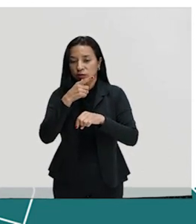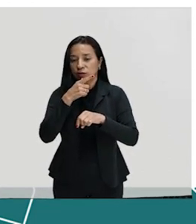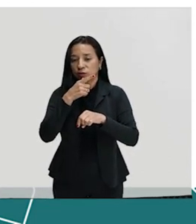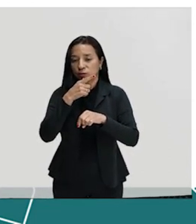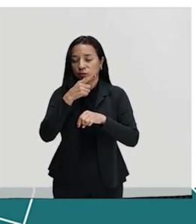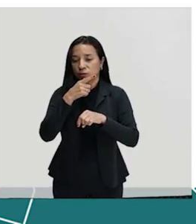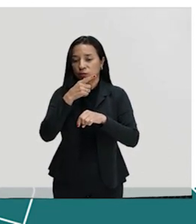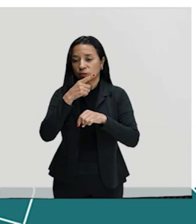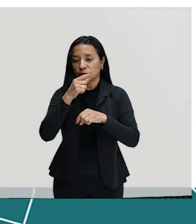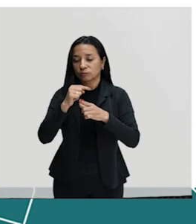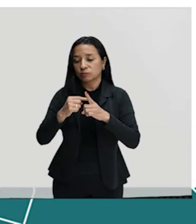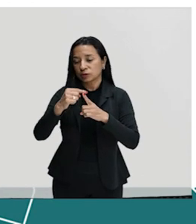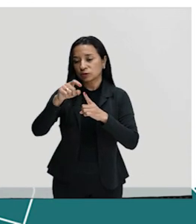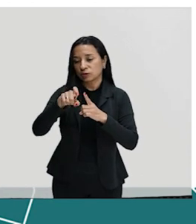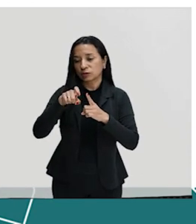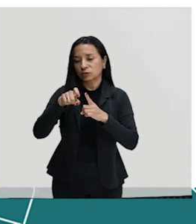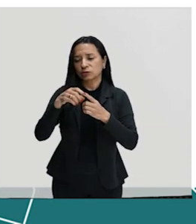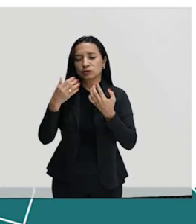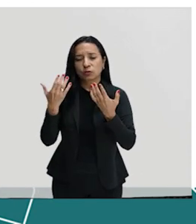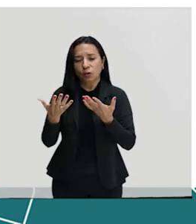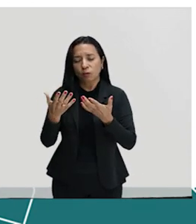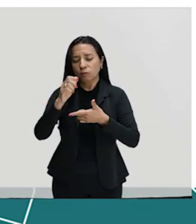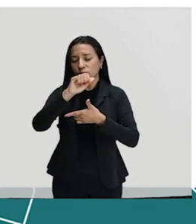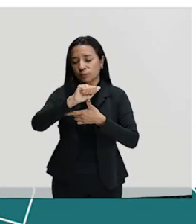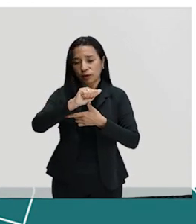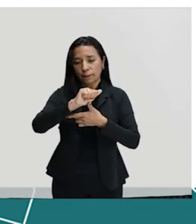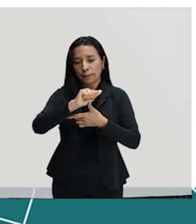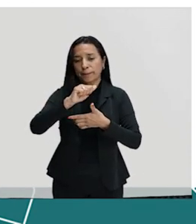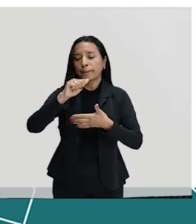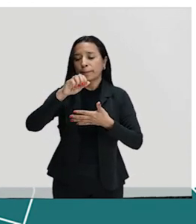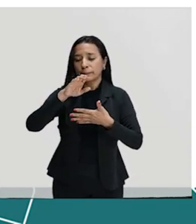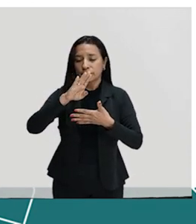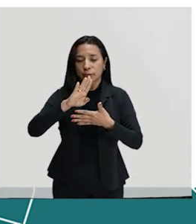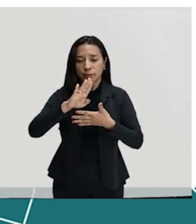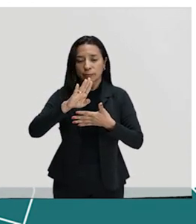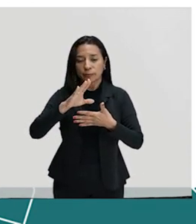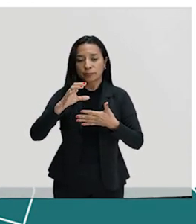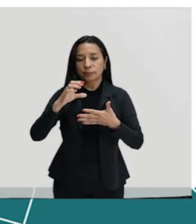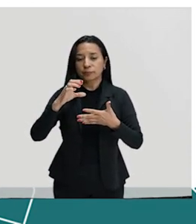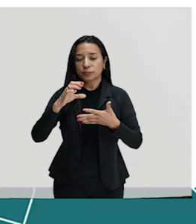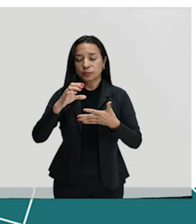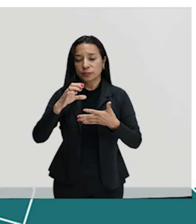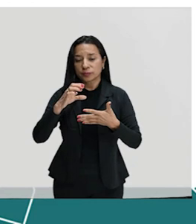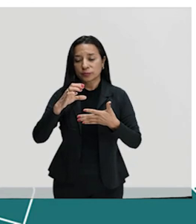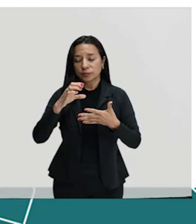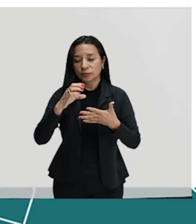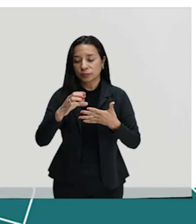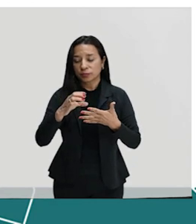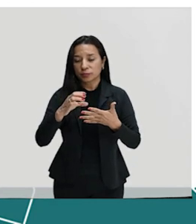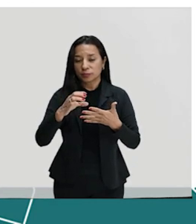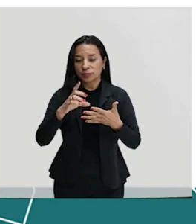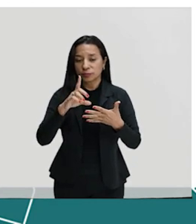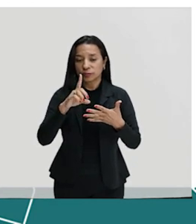A 5x né 5 grax letra B -5 grax letra